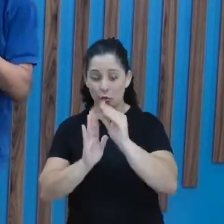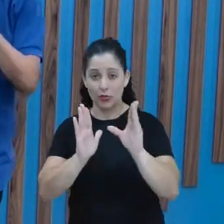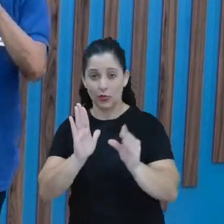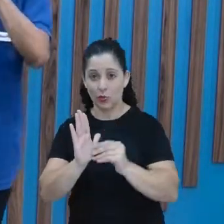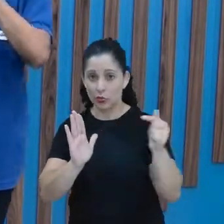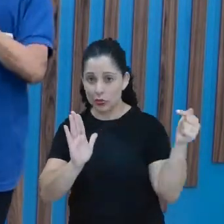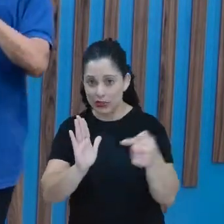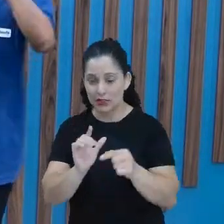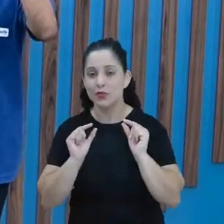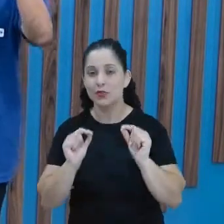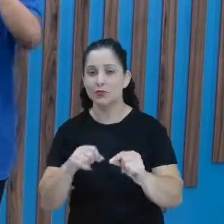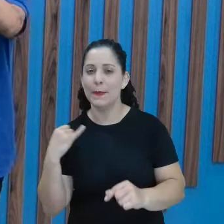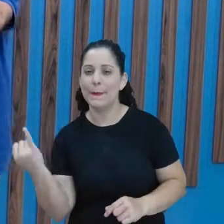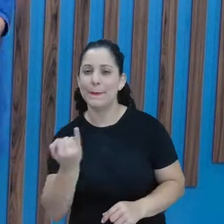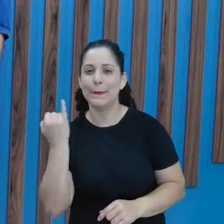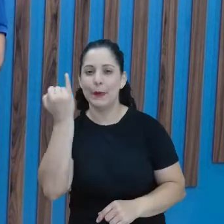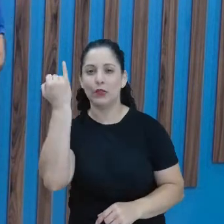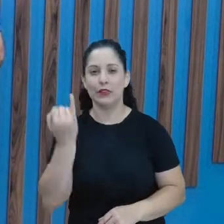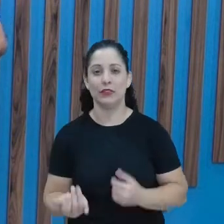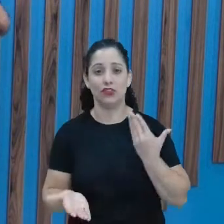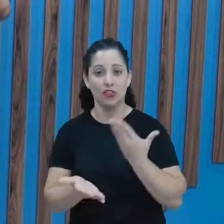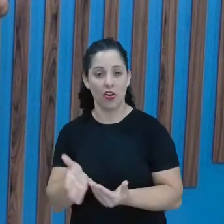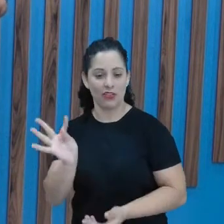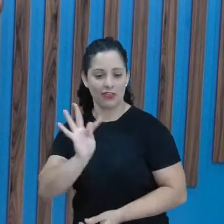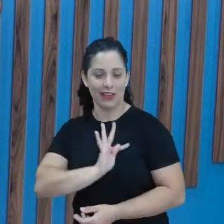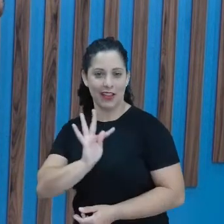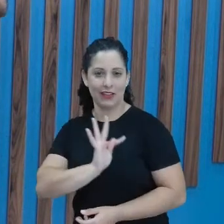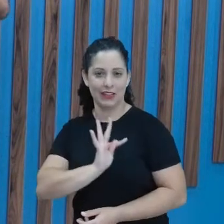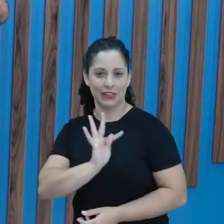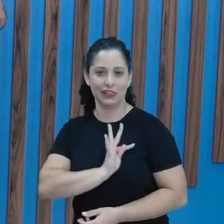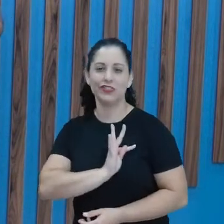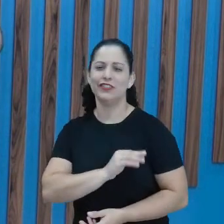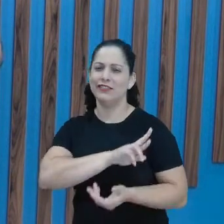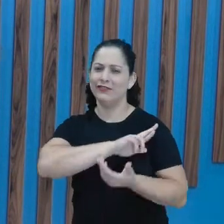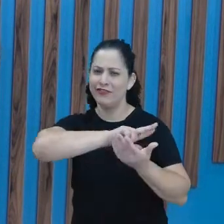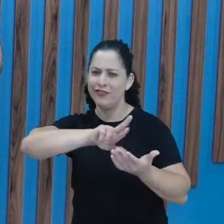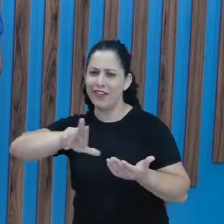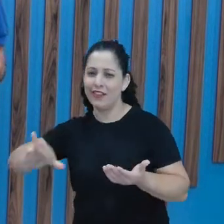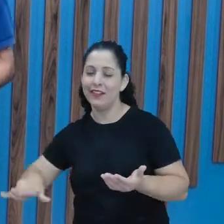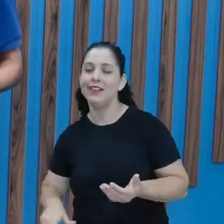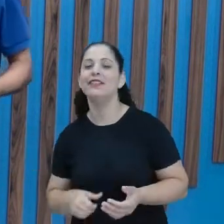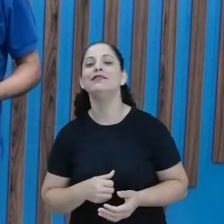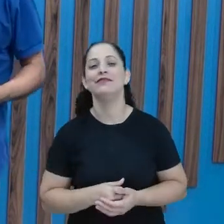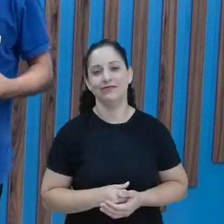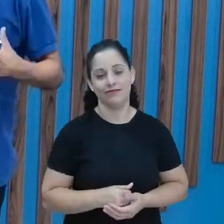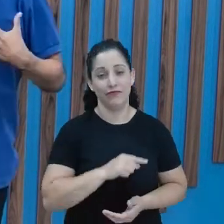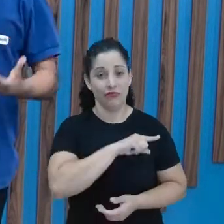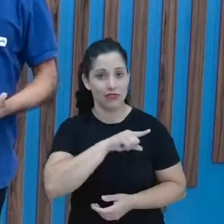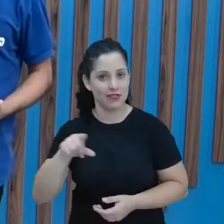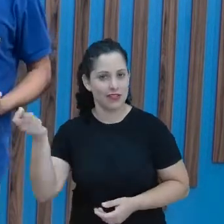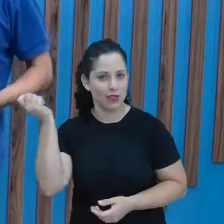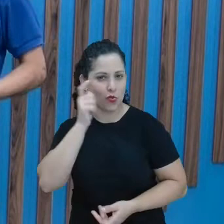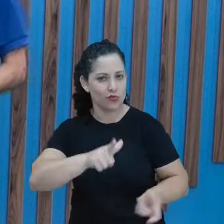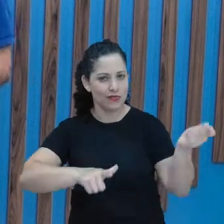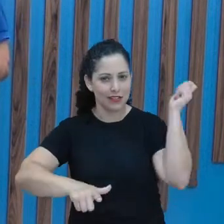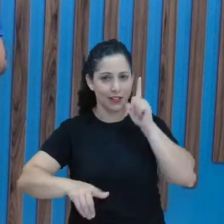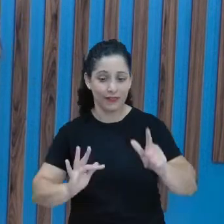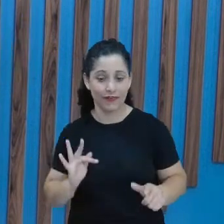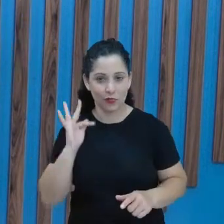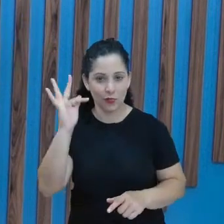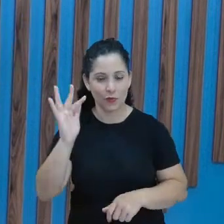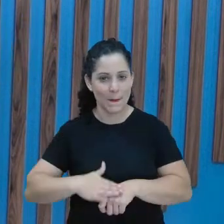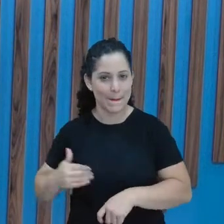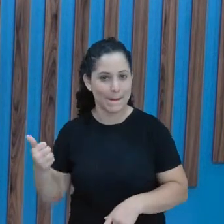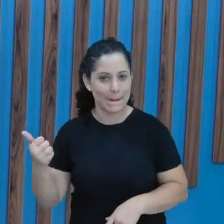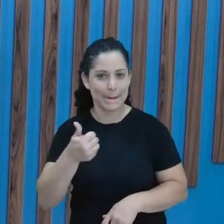para aí escolas técnicas, ETE, IFPE. Para você aí ter um futuro melhor para